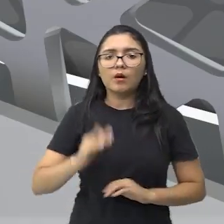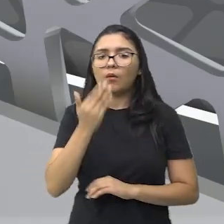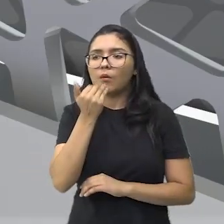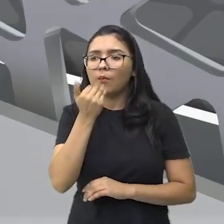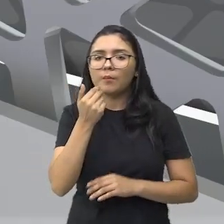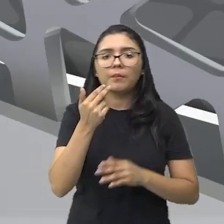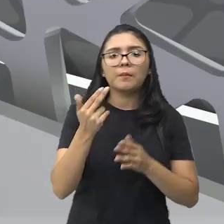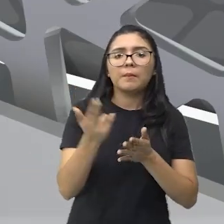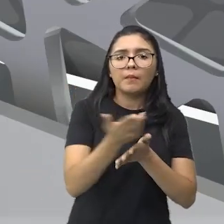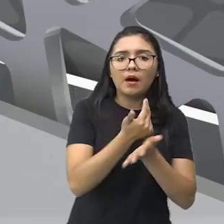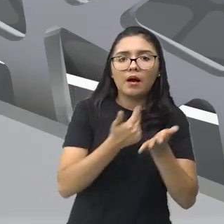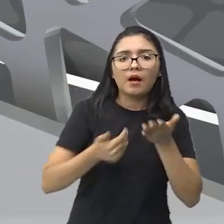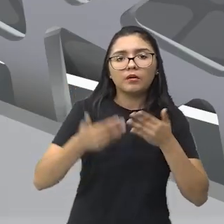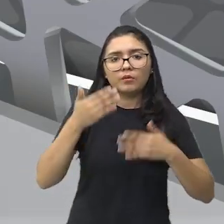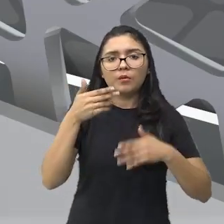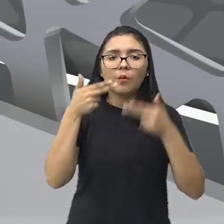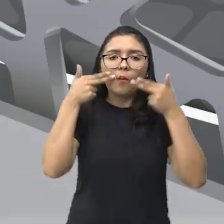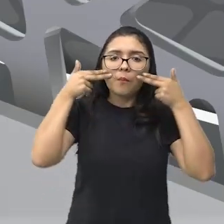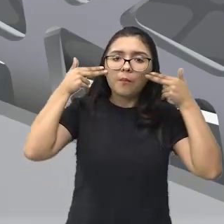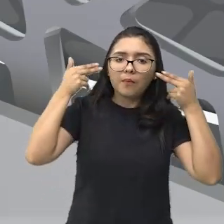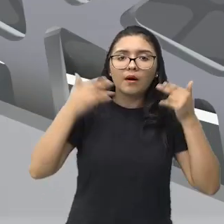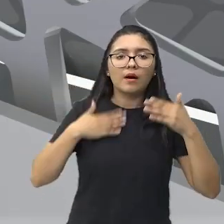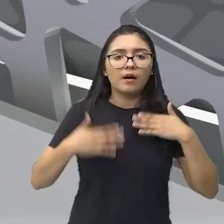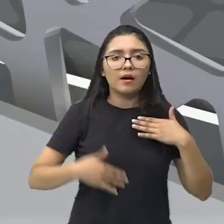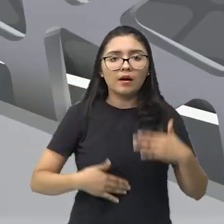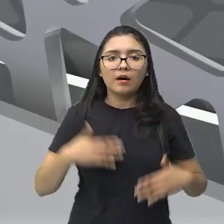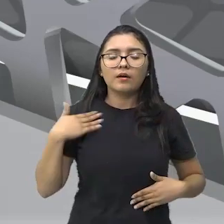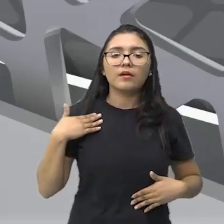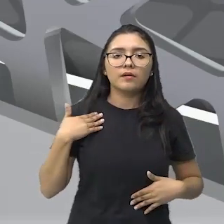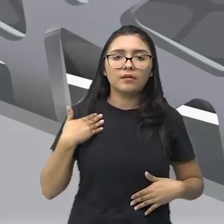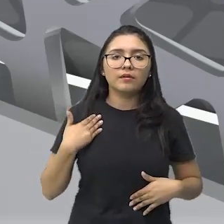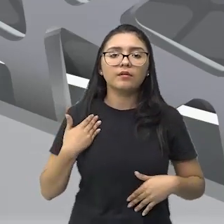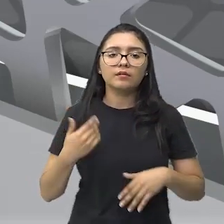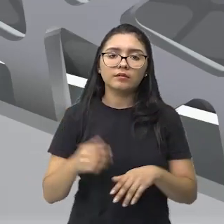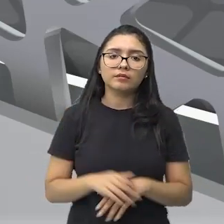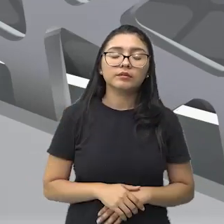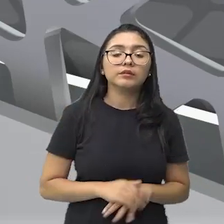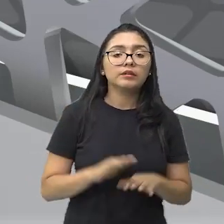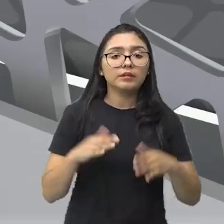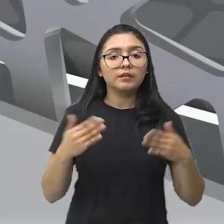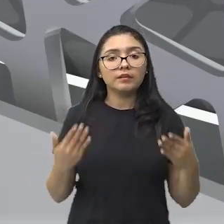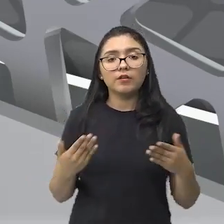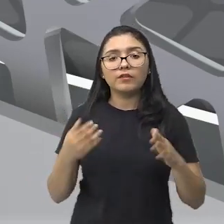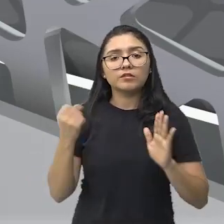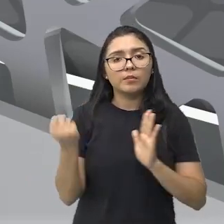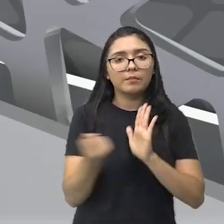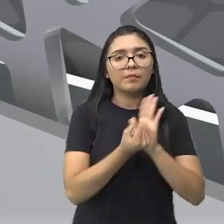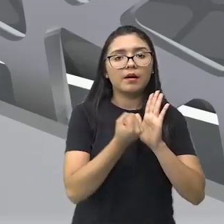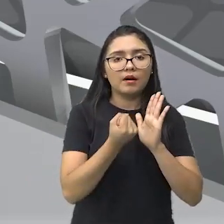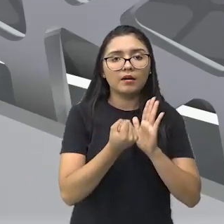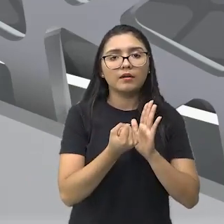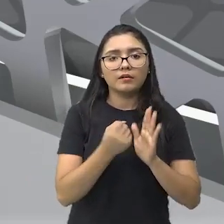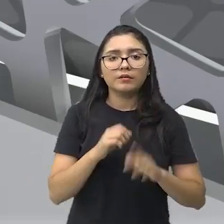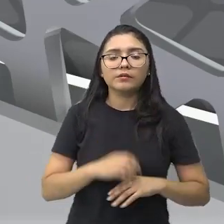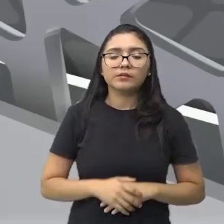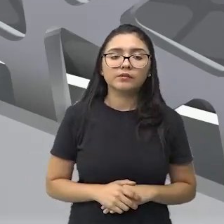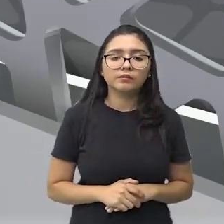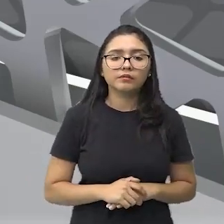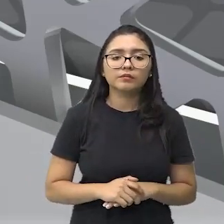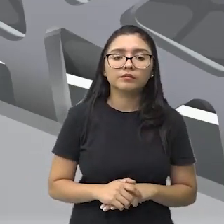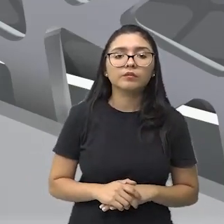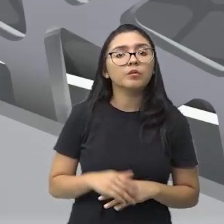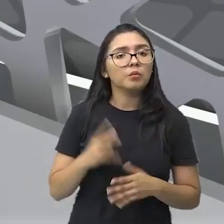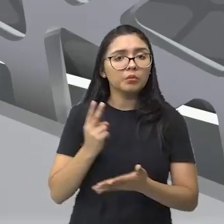alimentação, da pintura corporal, da pintura plumária, eles vão deixar, né, um legado, né, muito grande, vão deixar